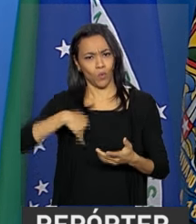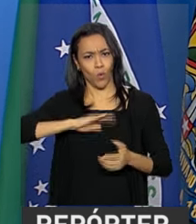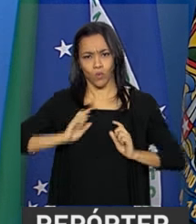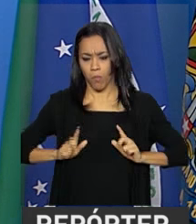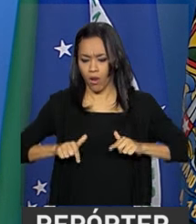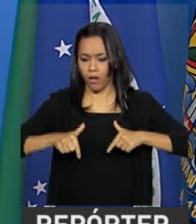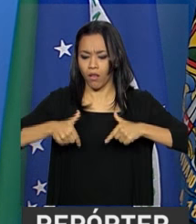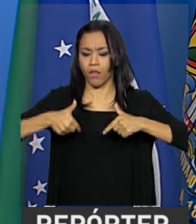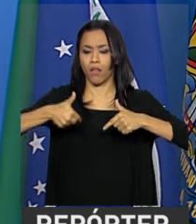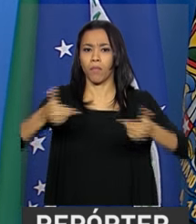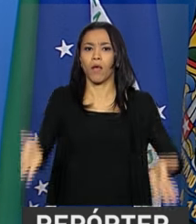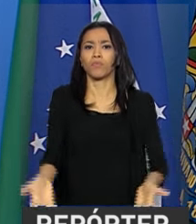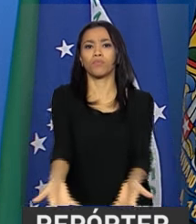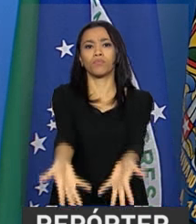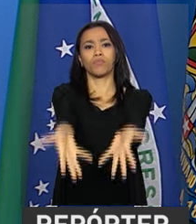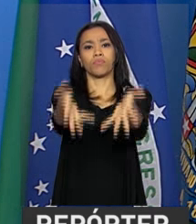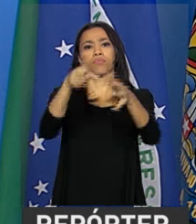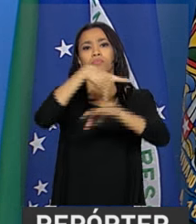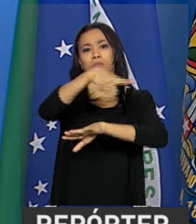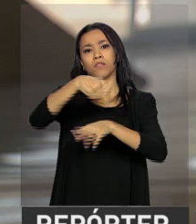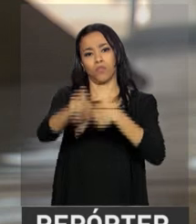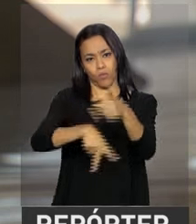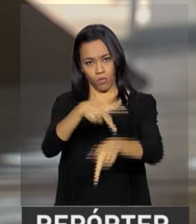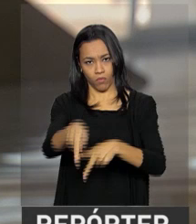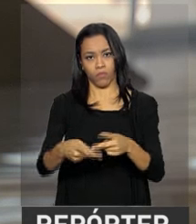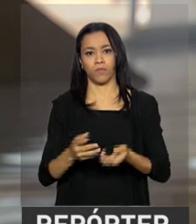prol do Brasil e do povo brasileiro.